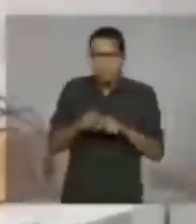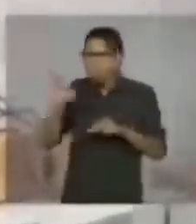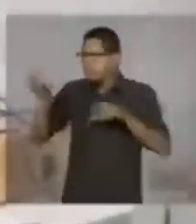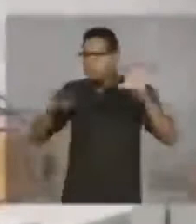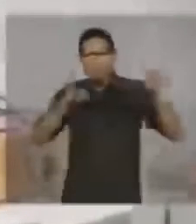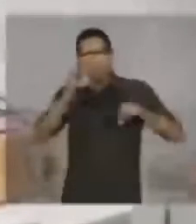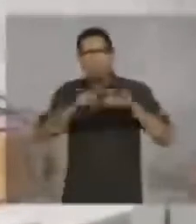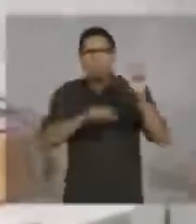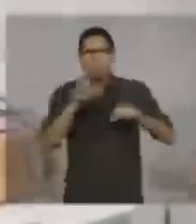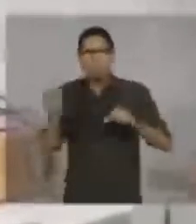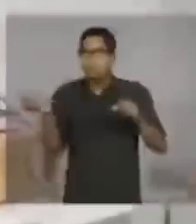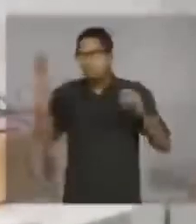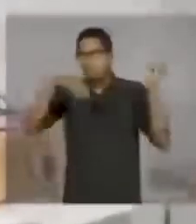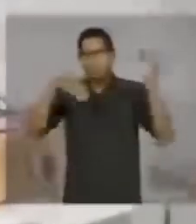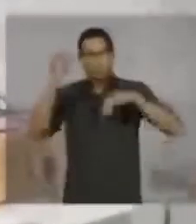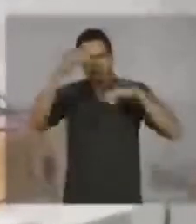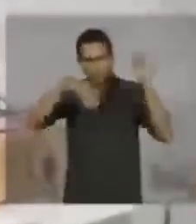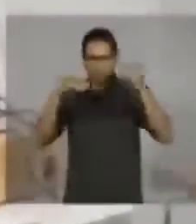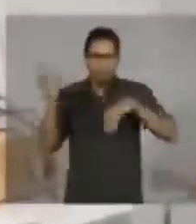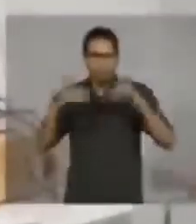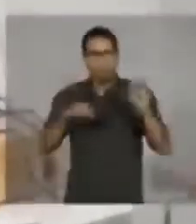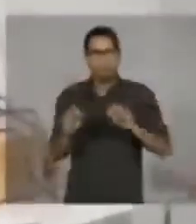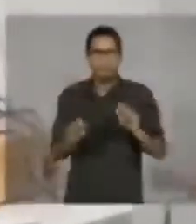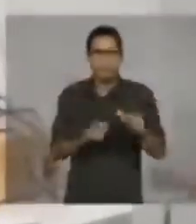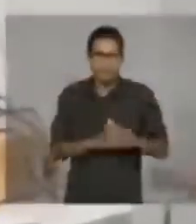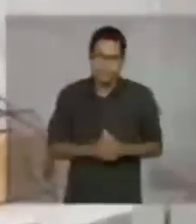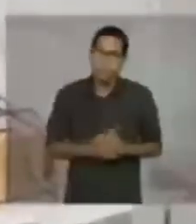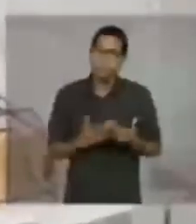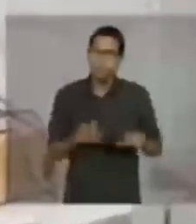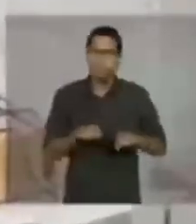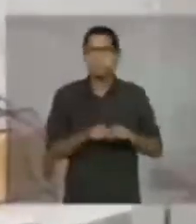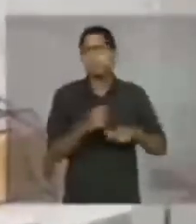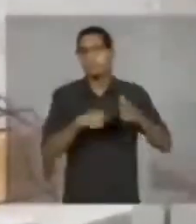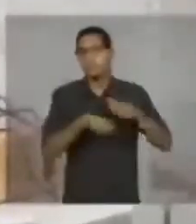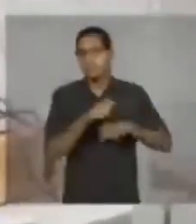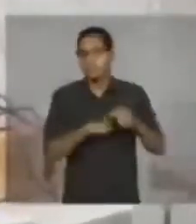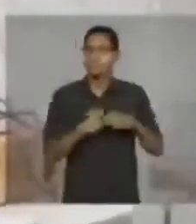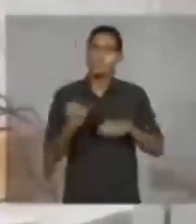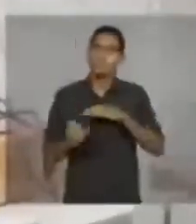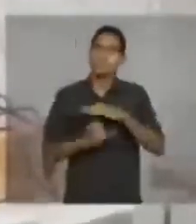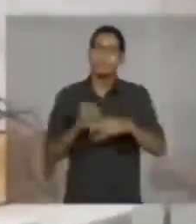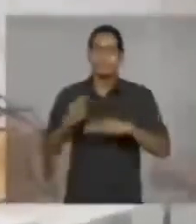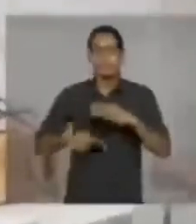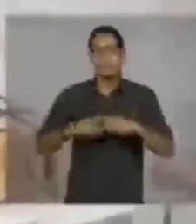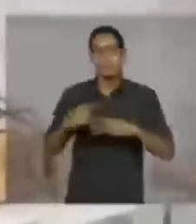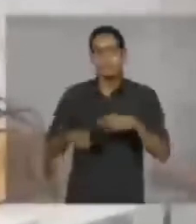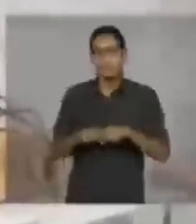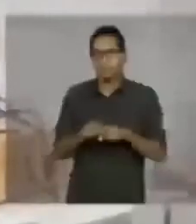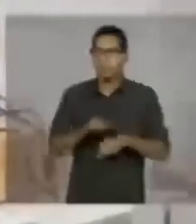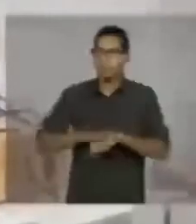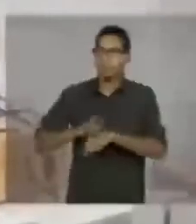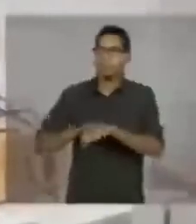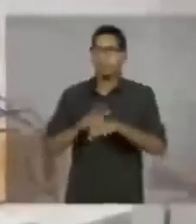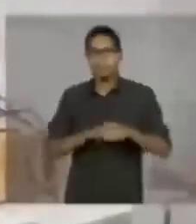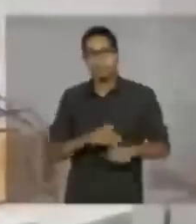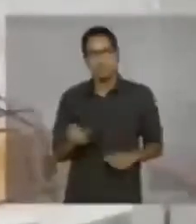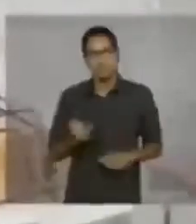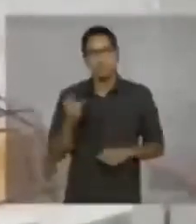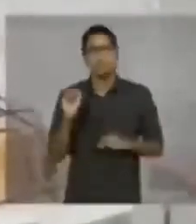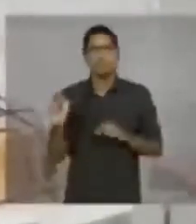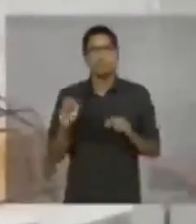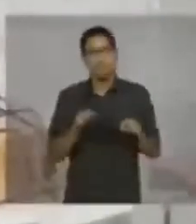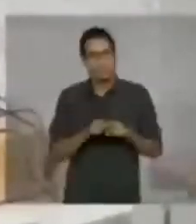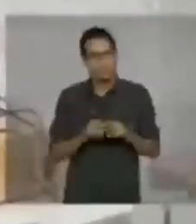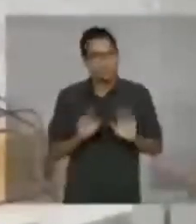com uma criança dependurada em cima. Então, o mercado informal de reciclagem, ele é muito pujante. O problema é que ele